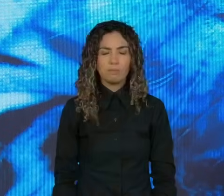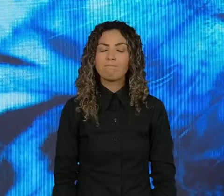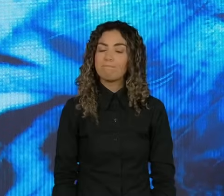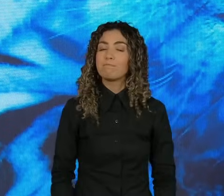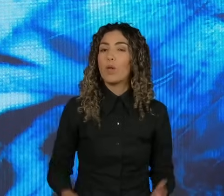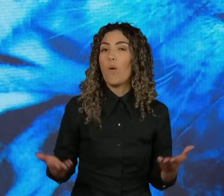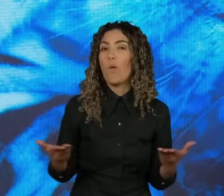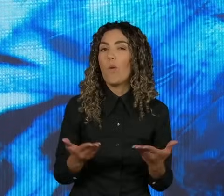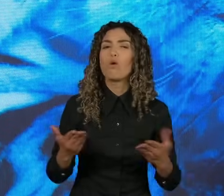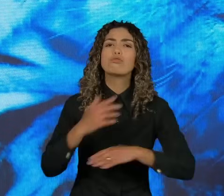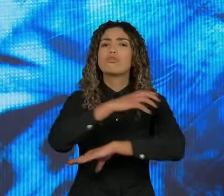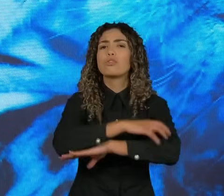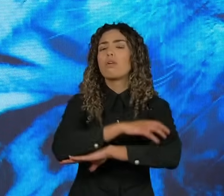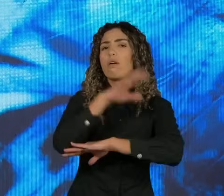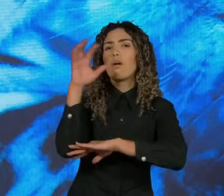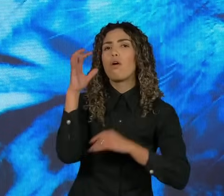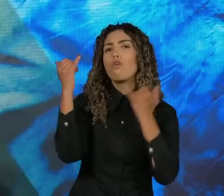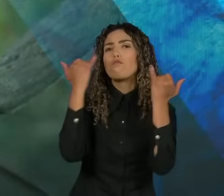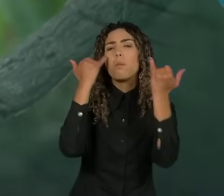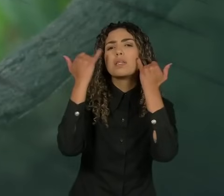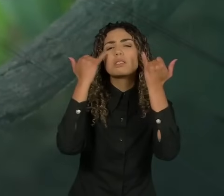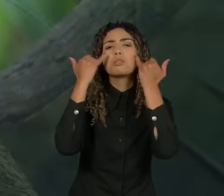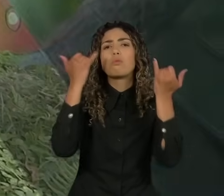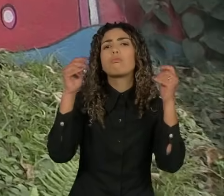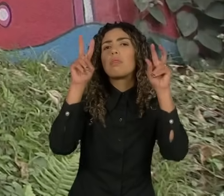Veja os detalhes do programa de hoje.